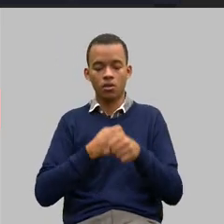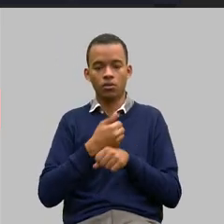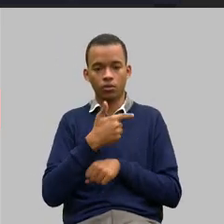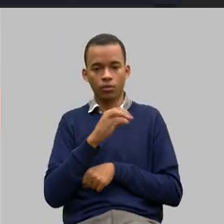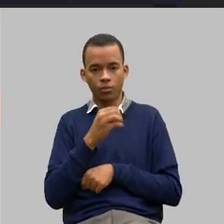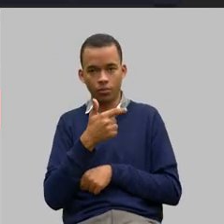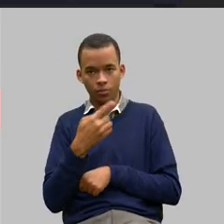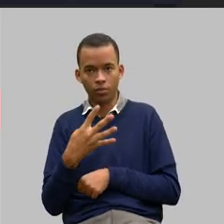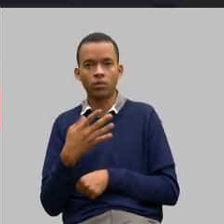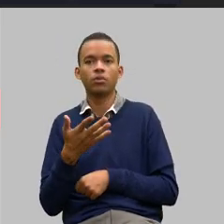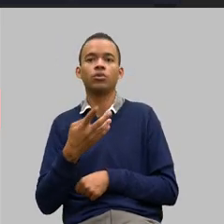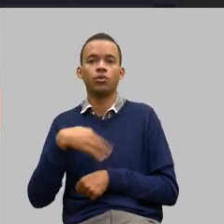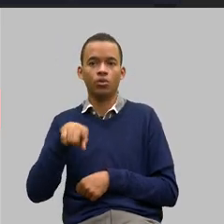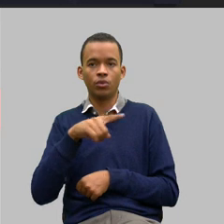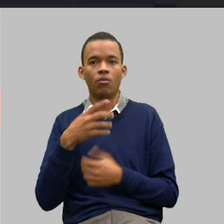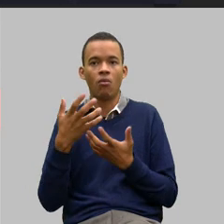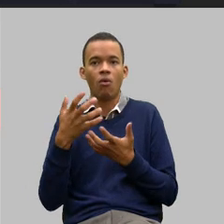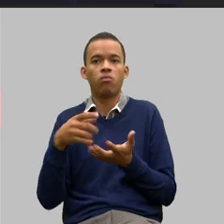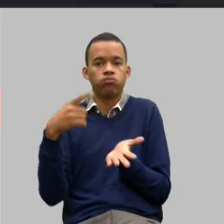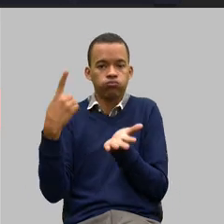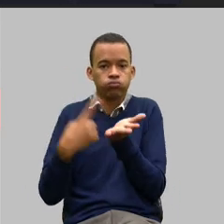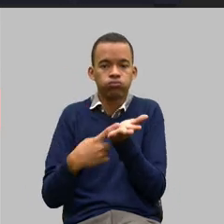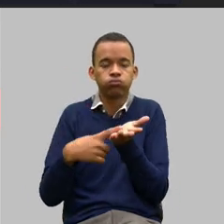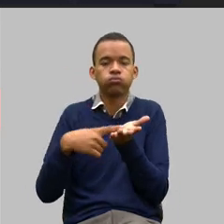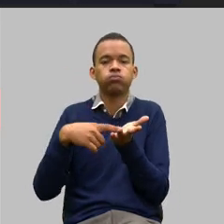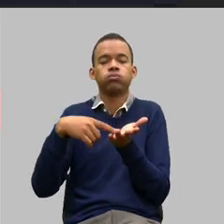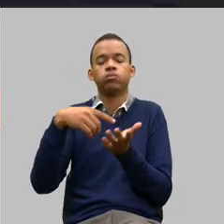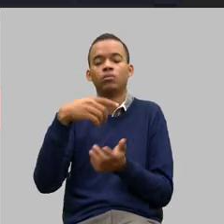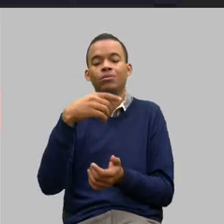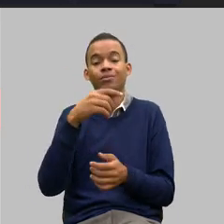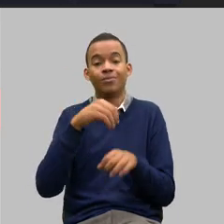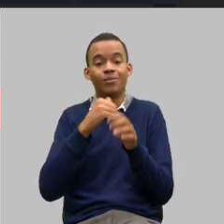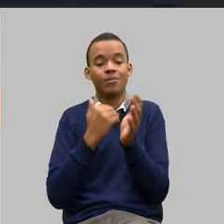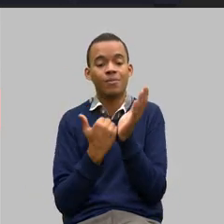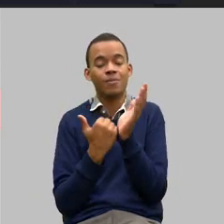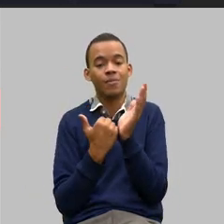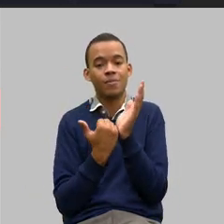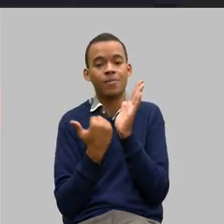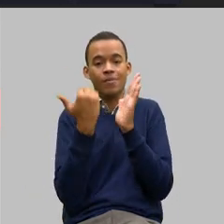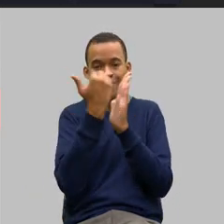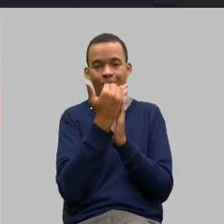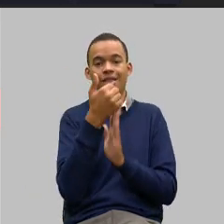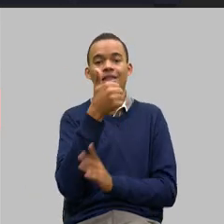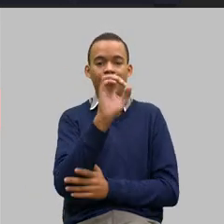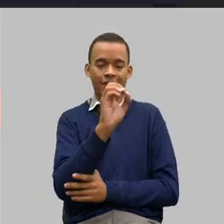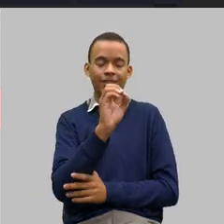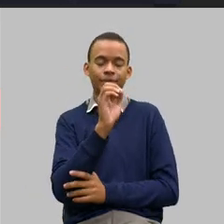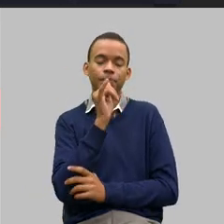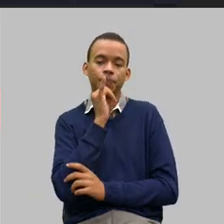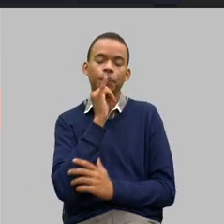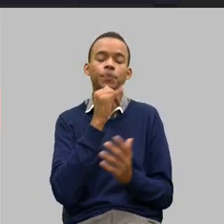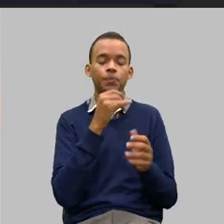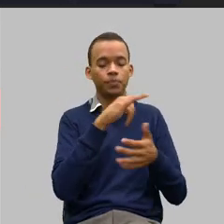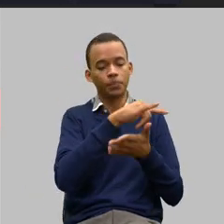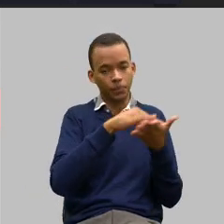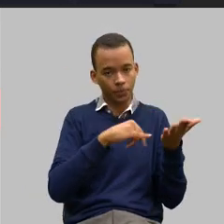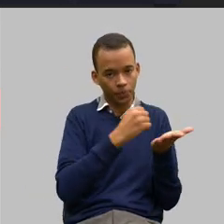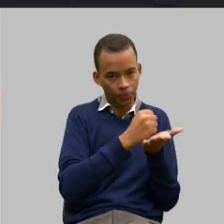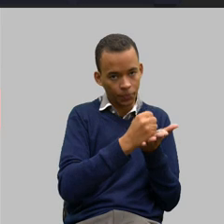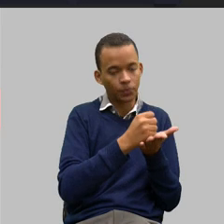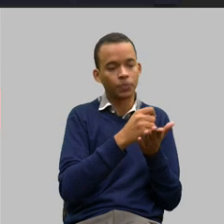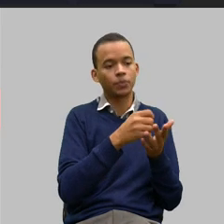contratos para esse novo modelo Qual que é o critério de migração a medida que os contratos vão vencendo a gente vai migrando pro novo